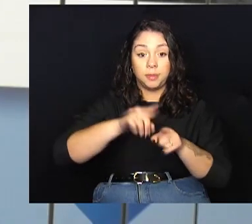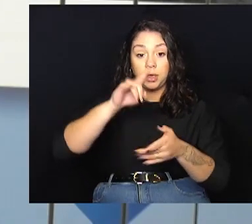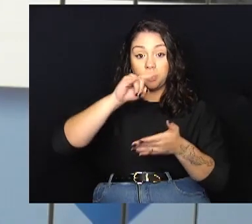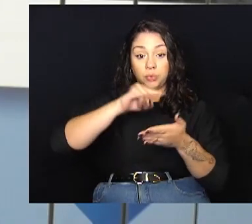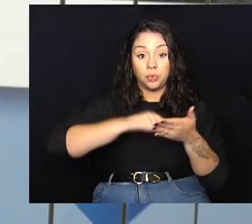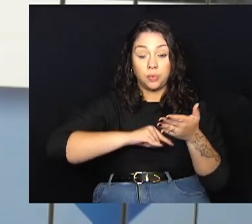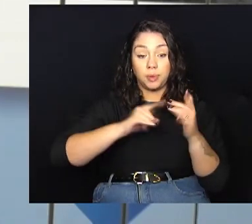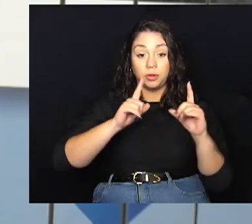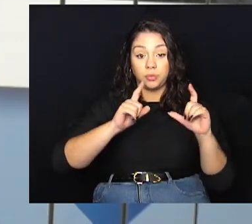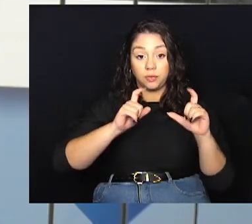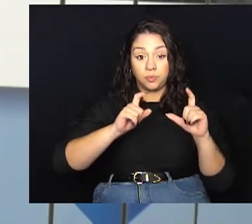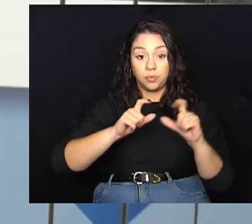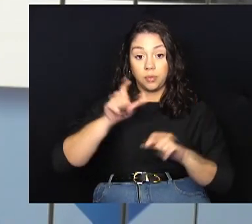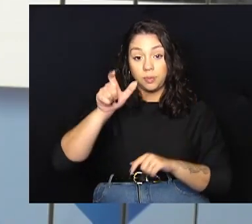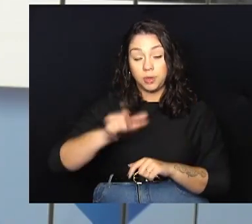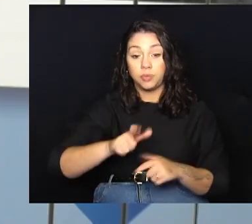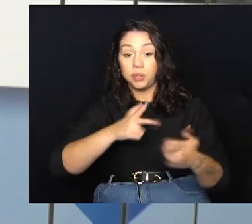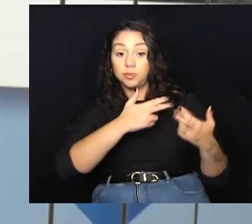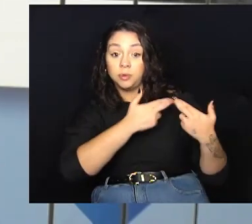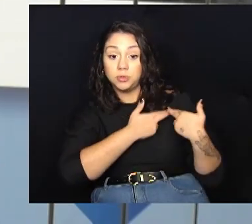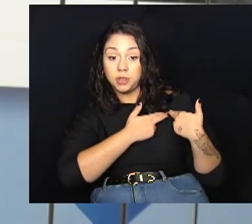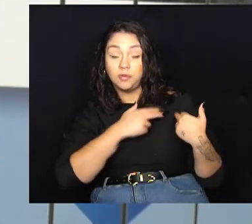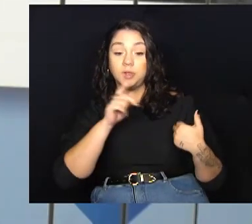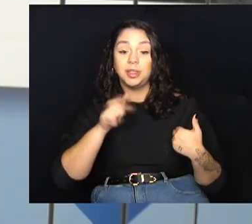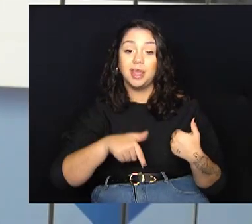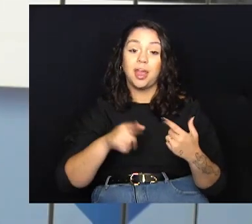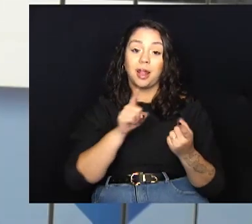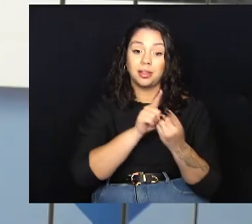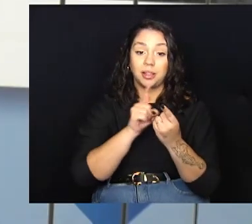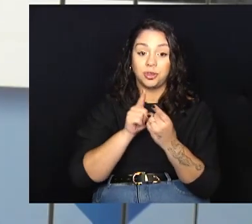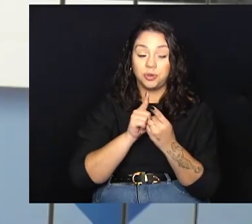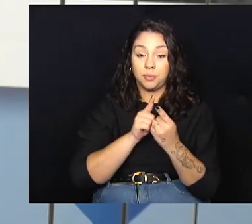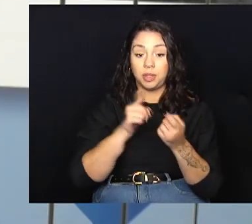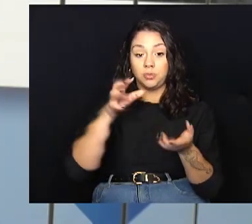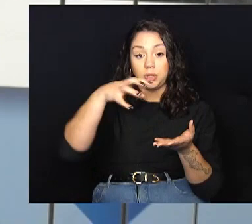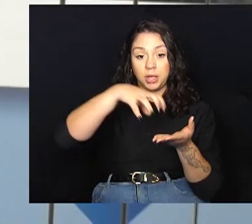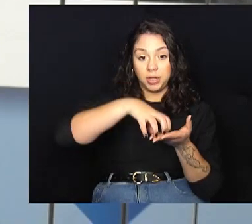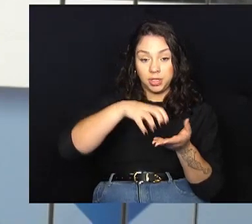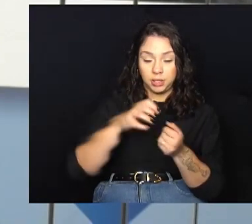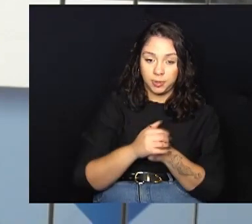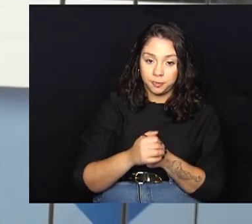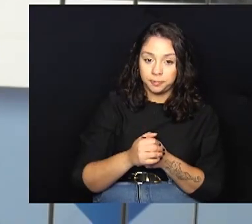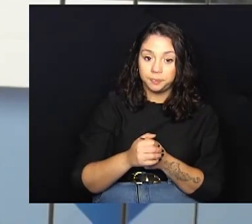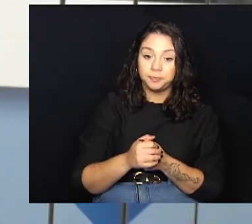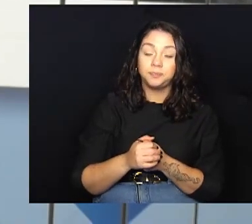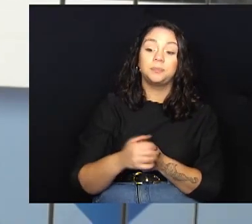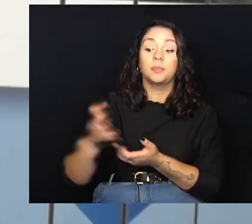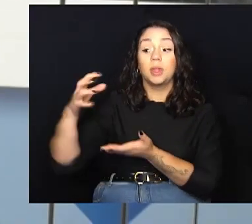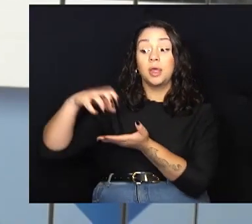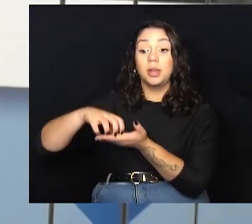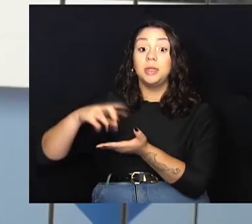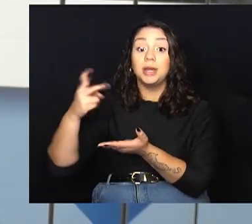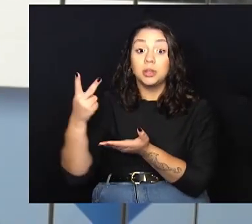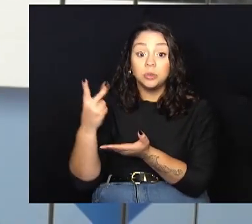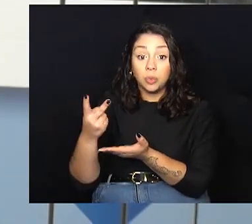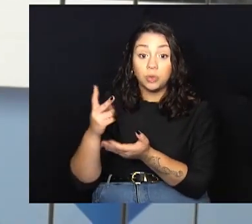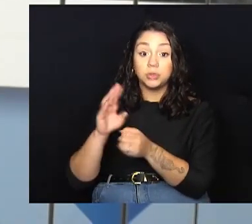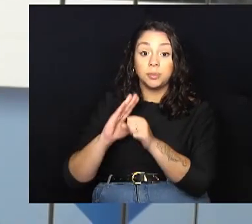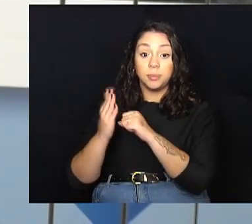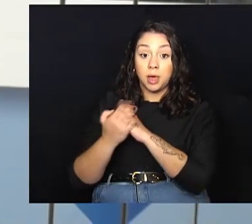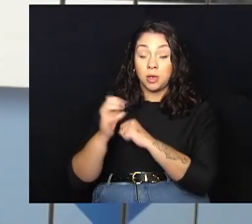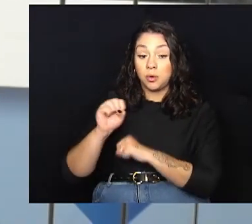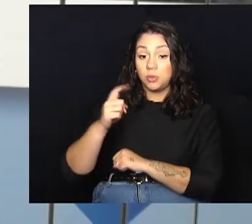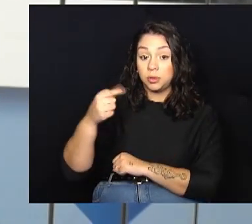foto do tutor do animal para passar pelo atendimento na clínica a clínica 2 do bairro São Bernardo que